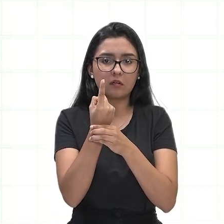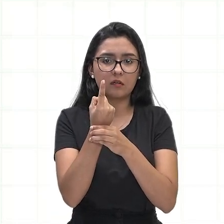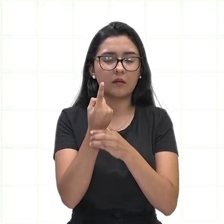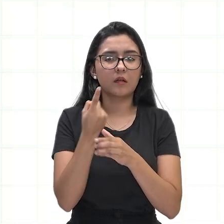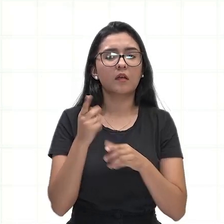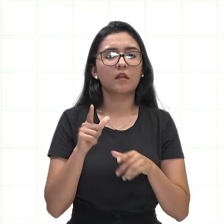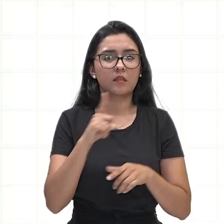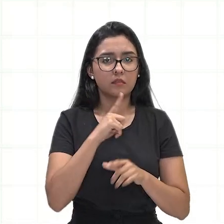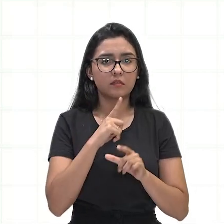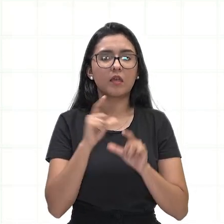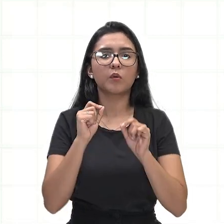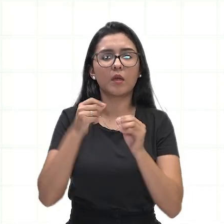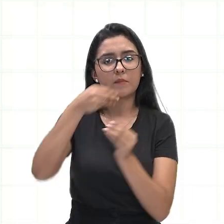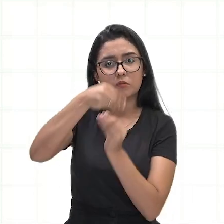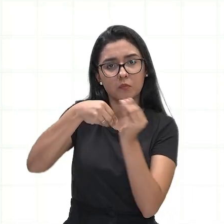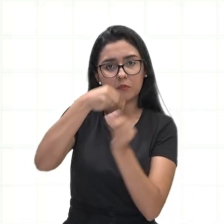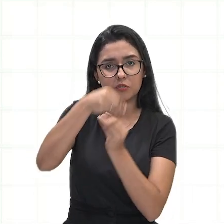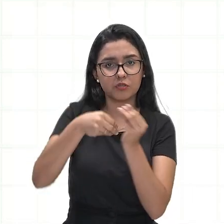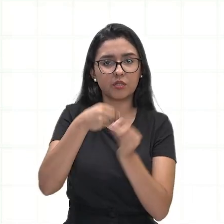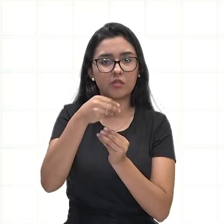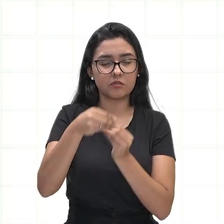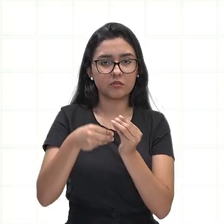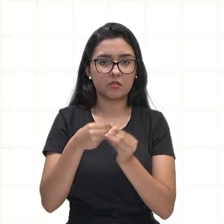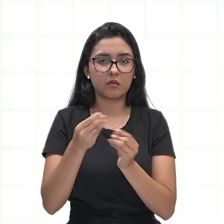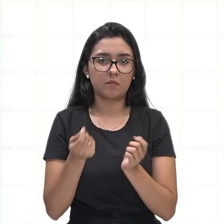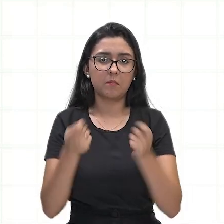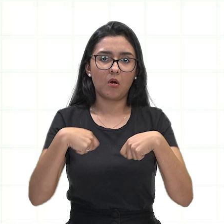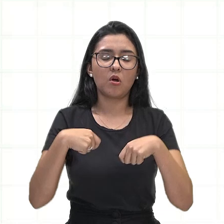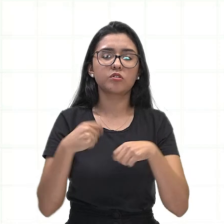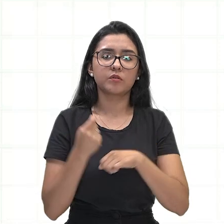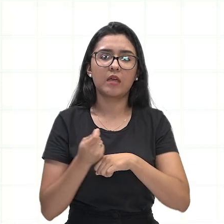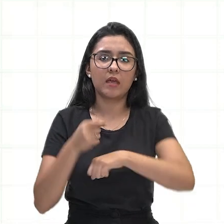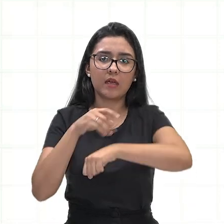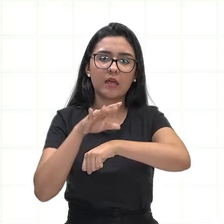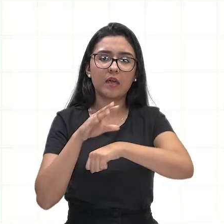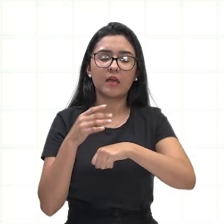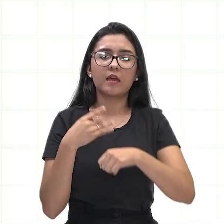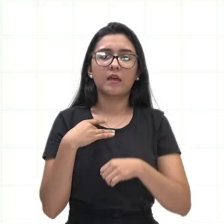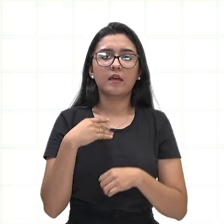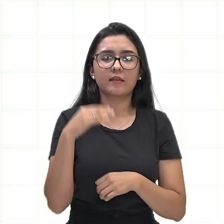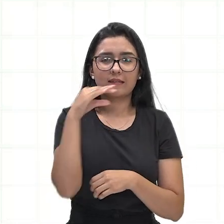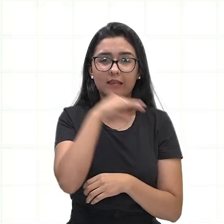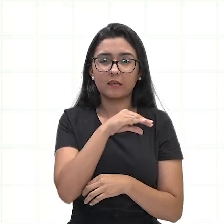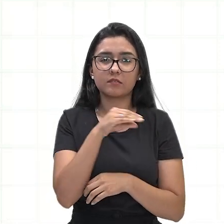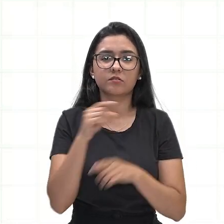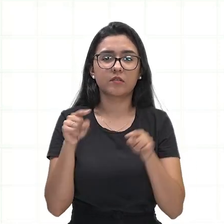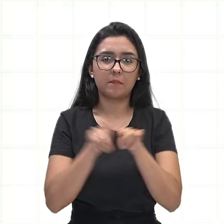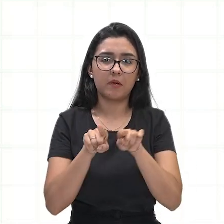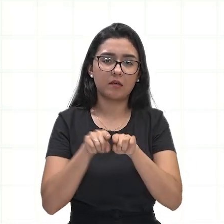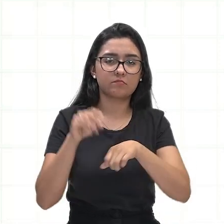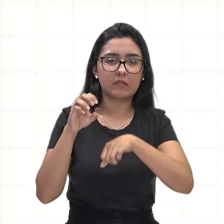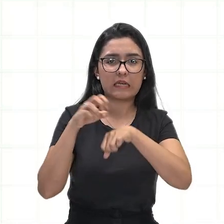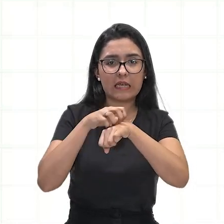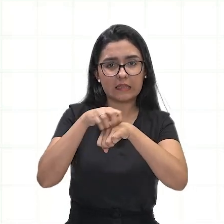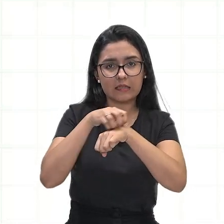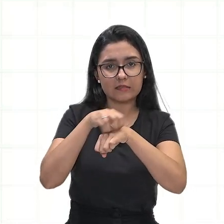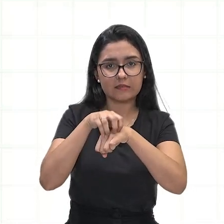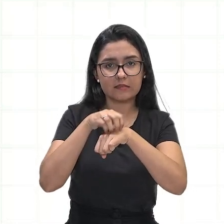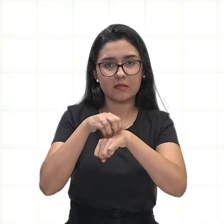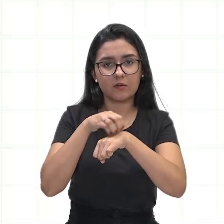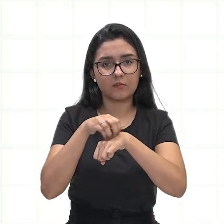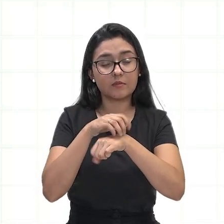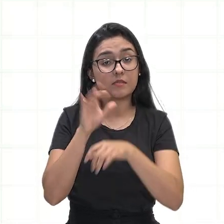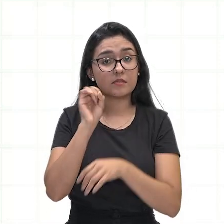vai ter uma substância urticante, ou seja, que causa queimaduras, causa aí uma irritação na